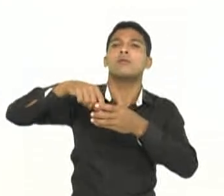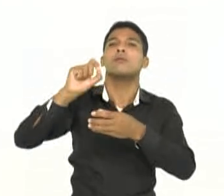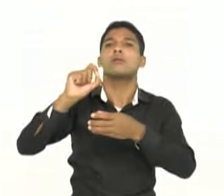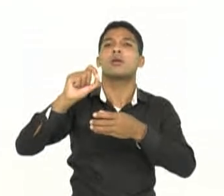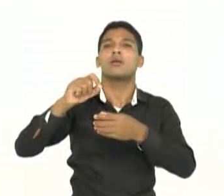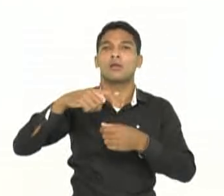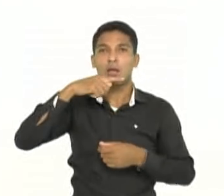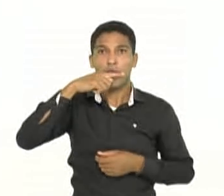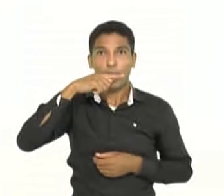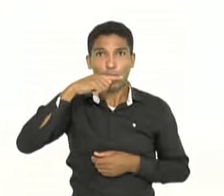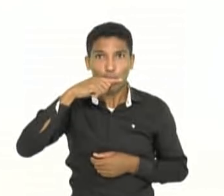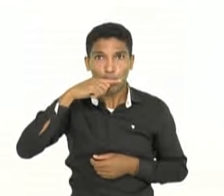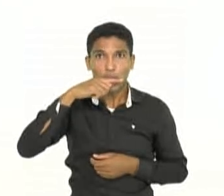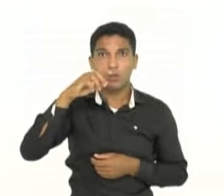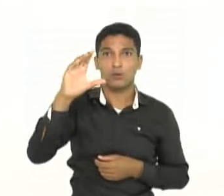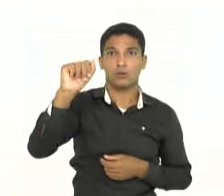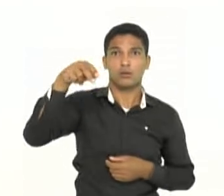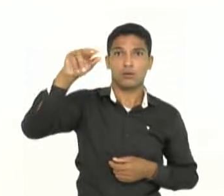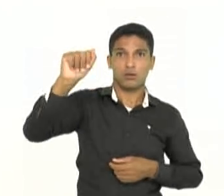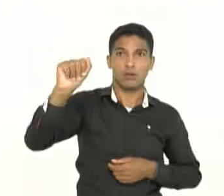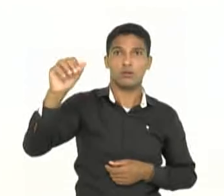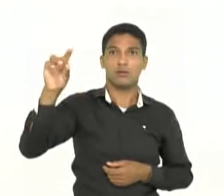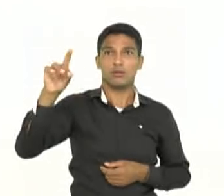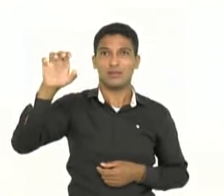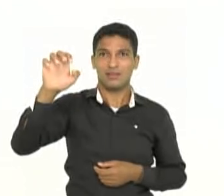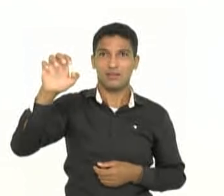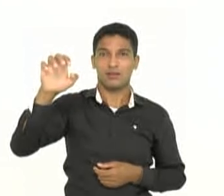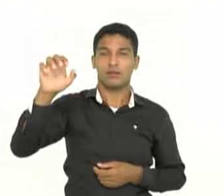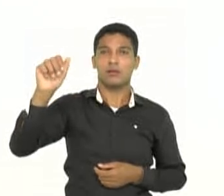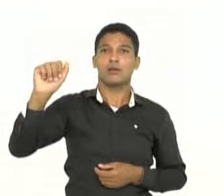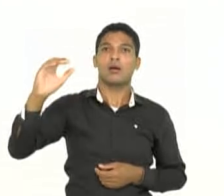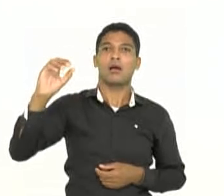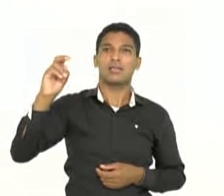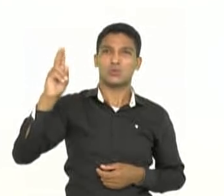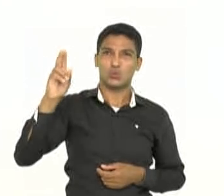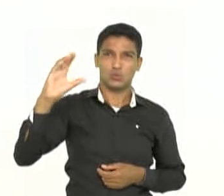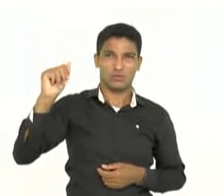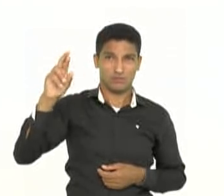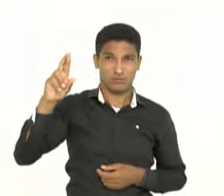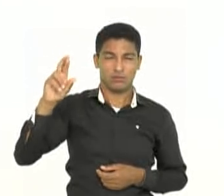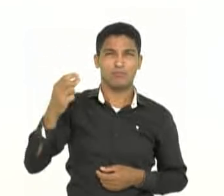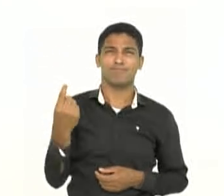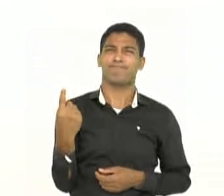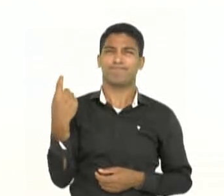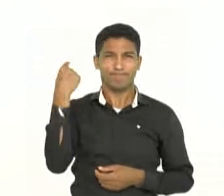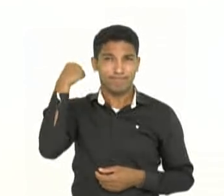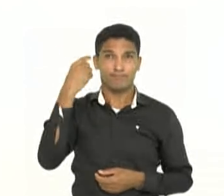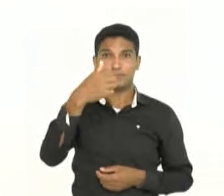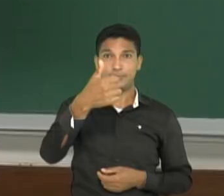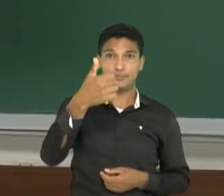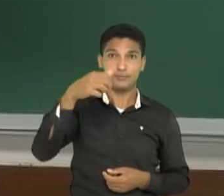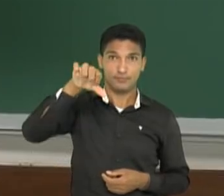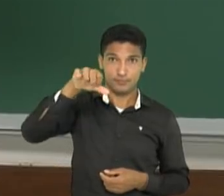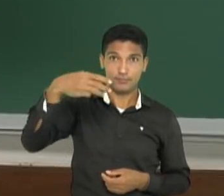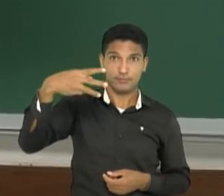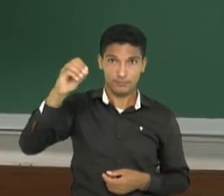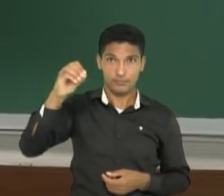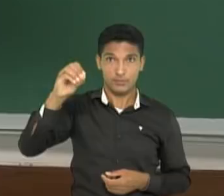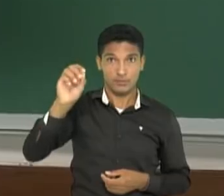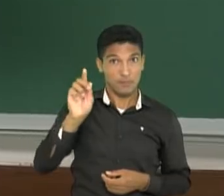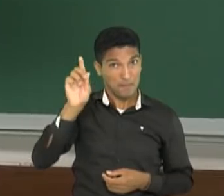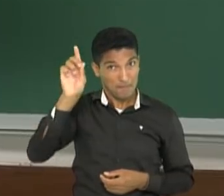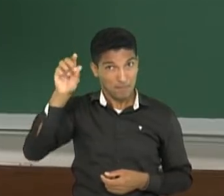muitas áreas com lavoura da cana-de-açúcar desde 1530. Quando ela chega no Brasil, ela chega na região Nordeste, já se começa a produzir a